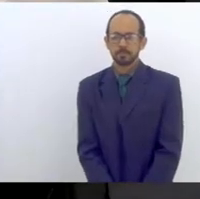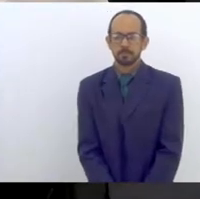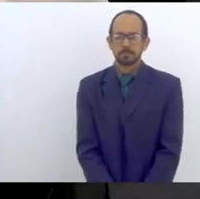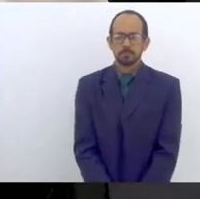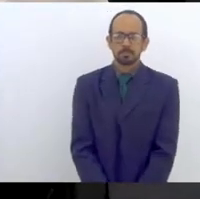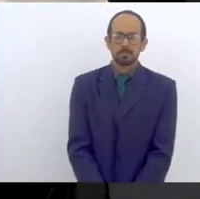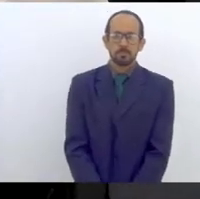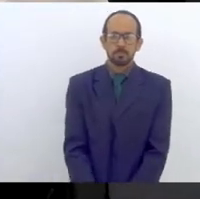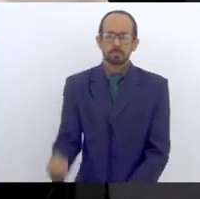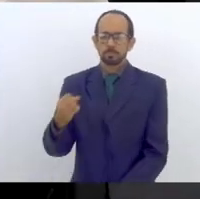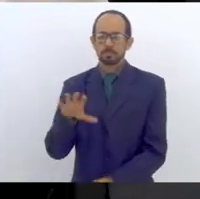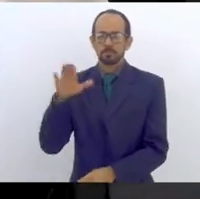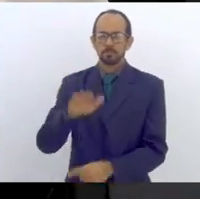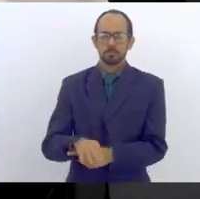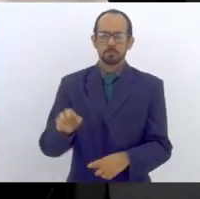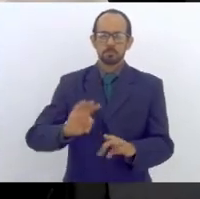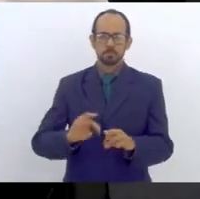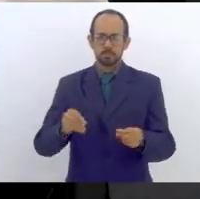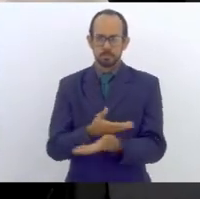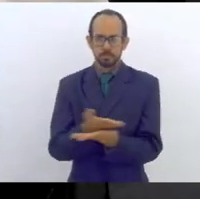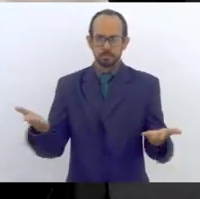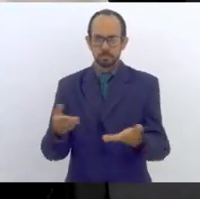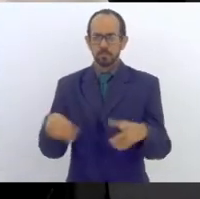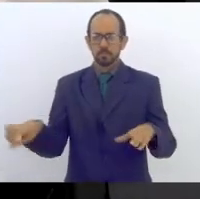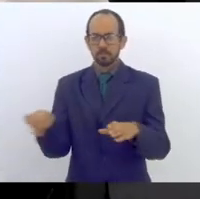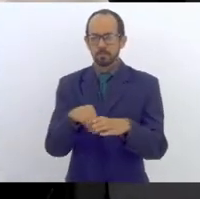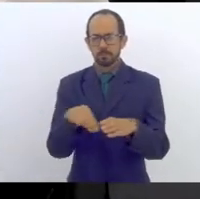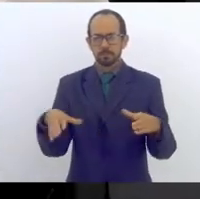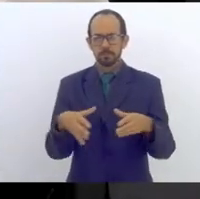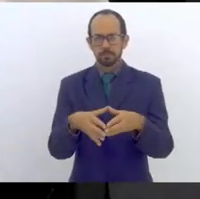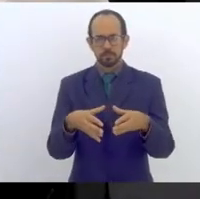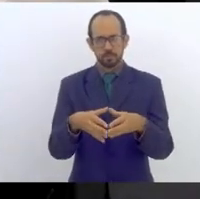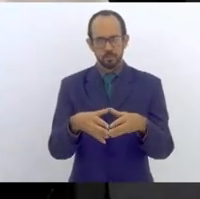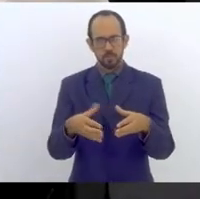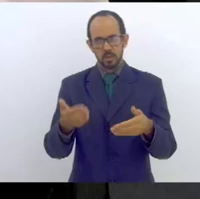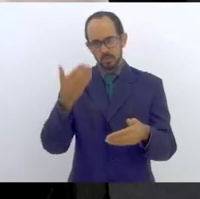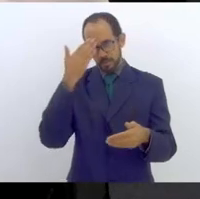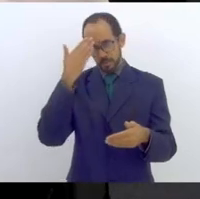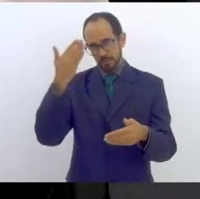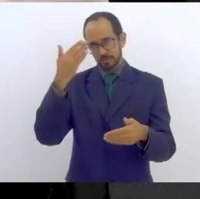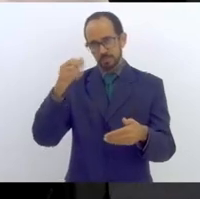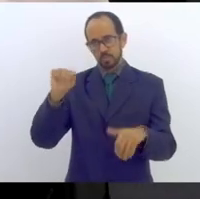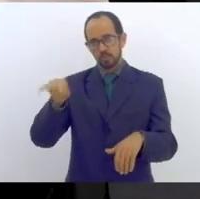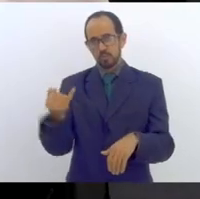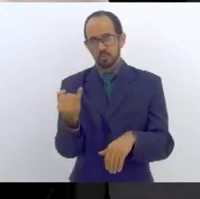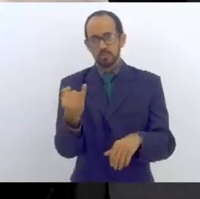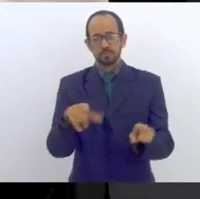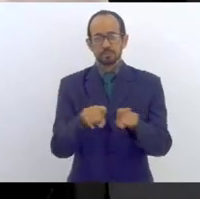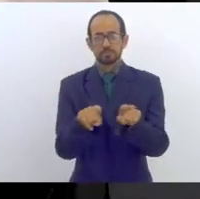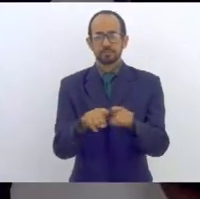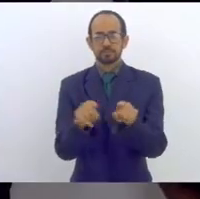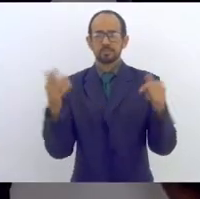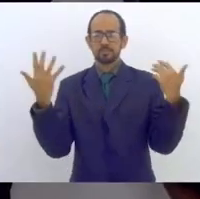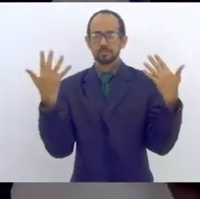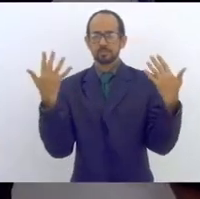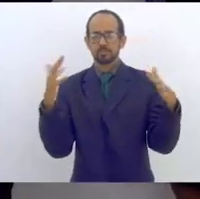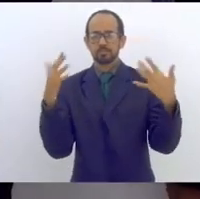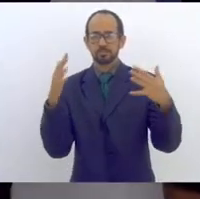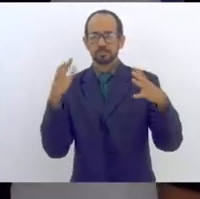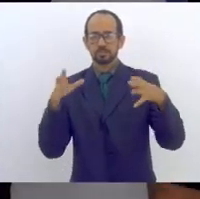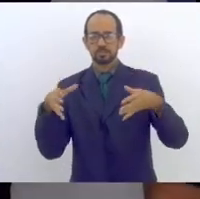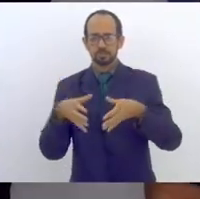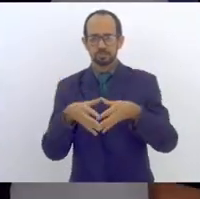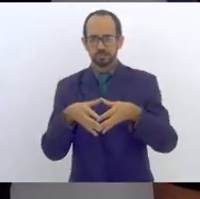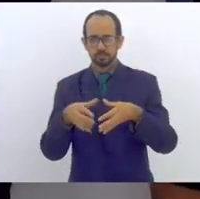Boa tarde a todos boa tarde aos membros da comissão eu queria agradecer a oportunidade parabenizar a comissão que